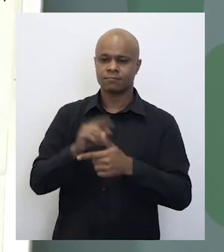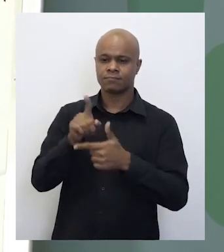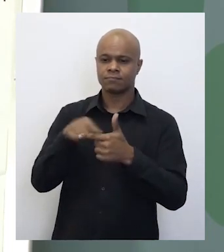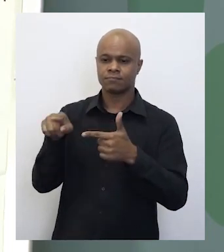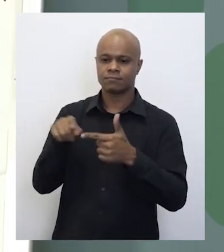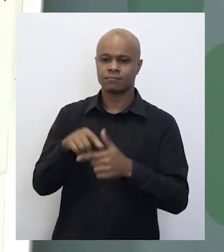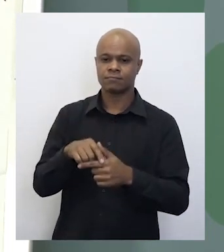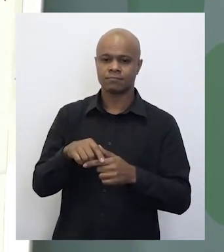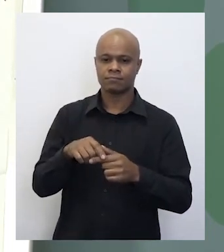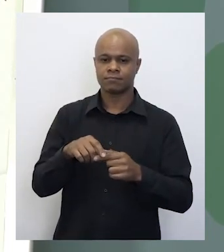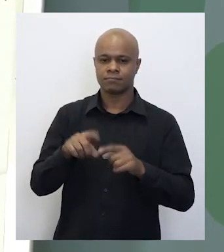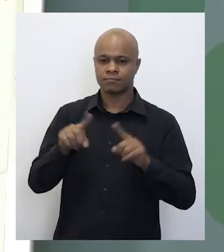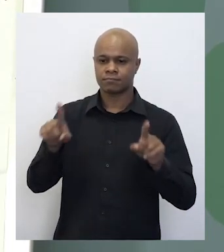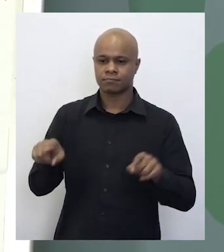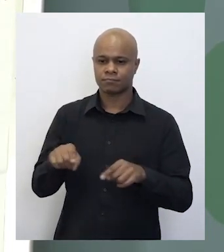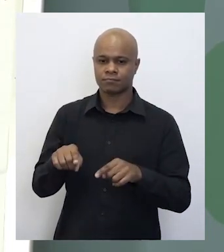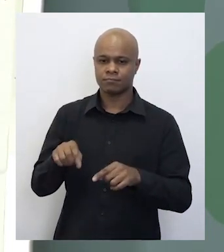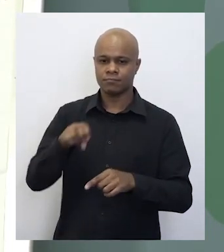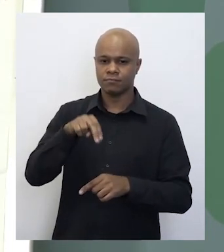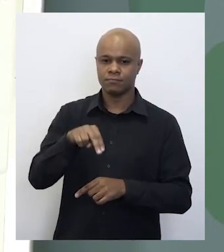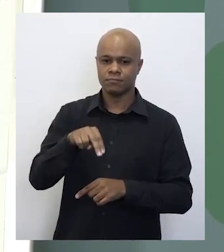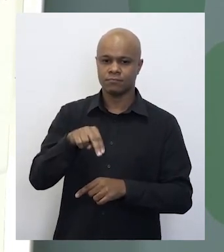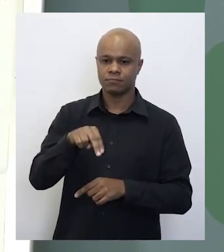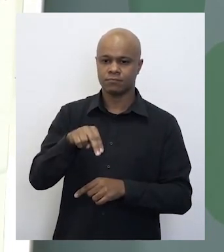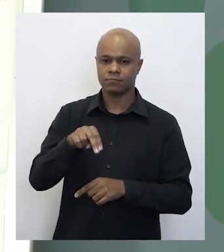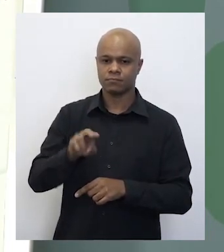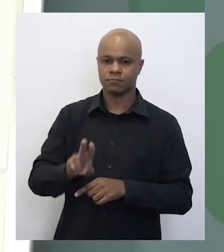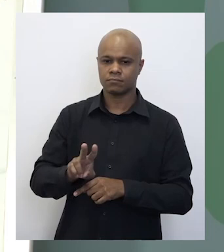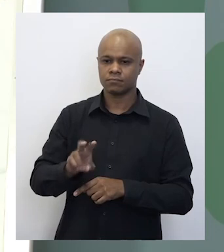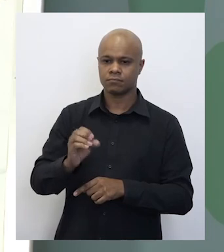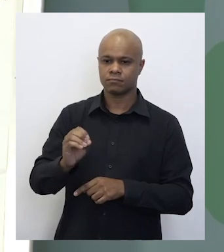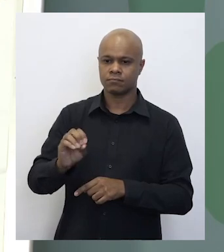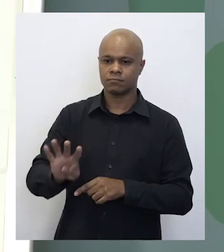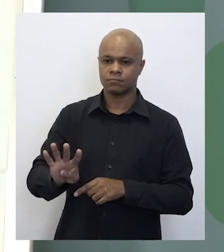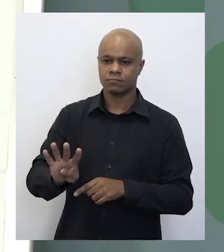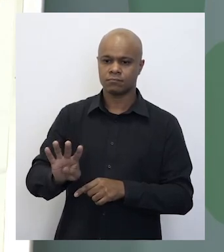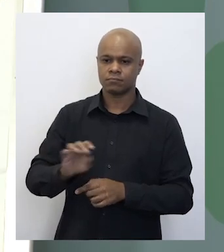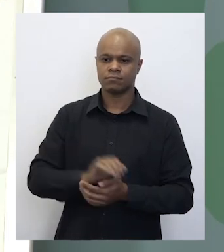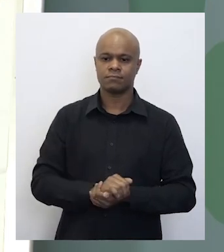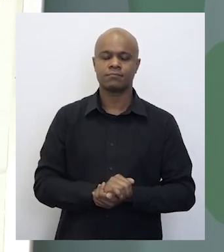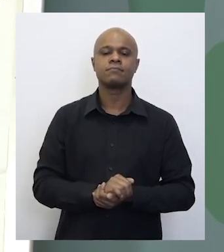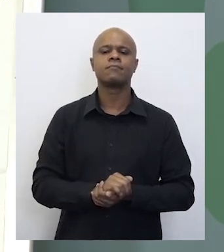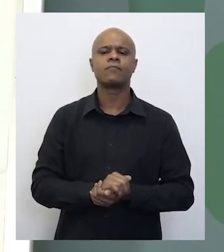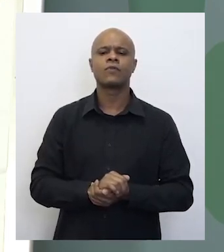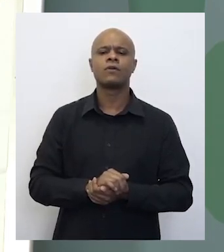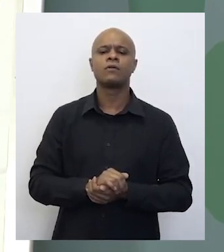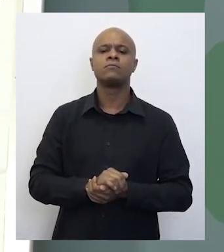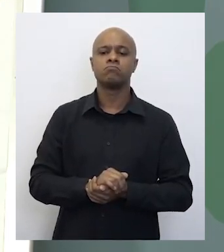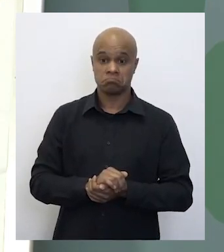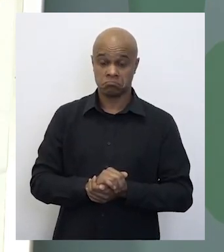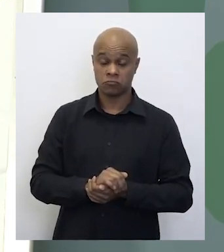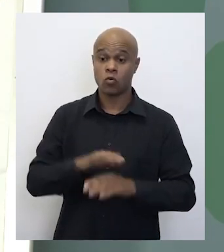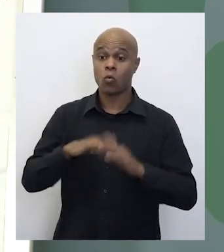A concentração do meu reagente. E vou trabalhar com quais valores? O valor está no equilíbrio. Qual